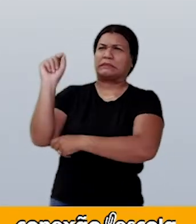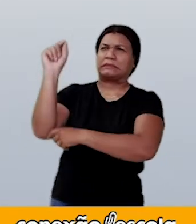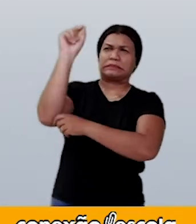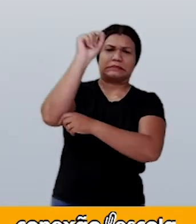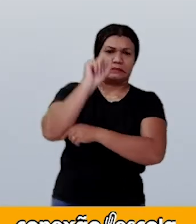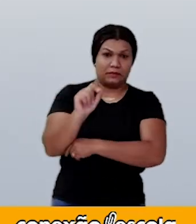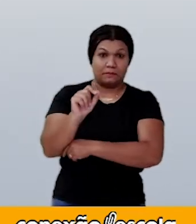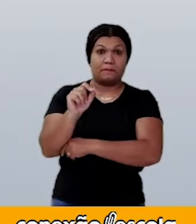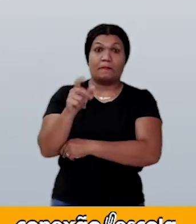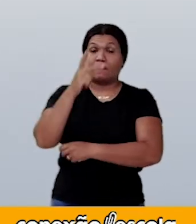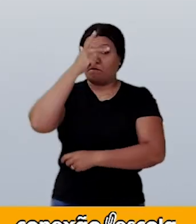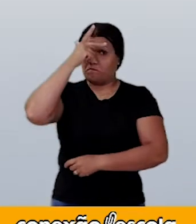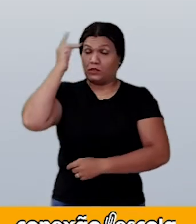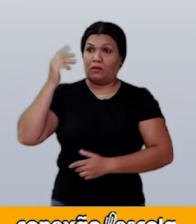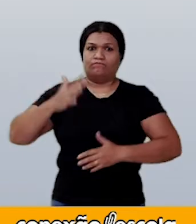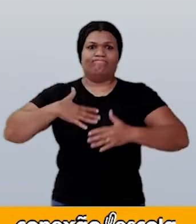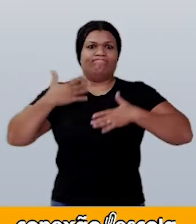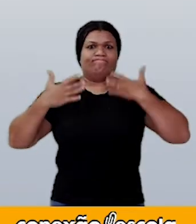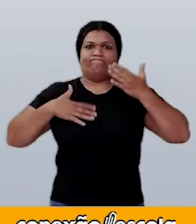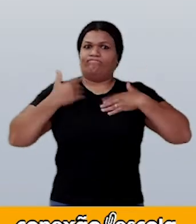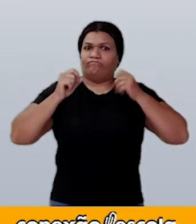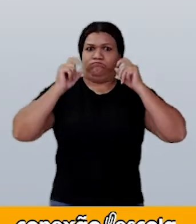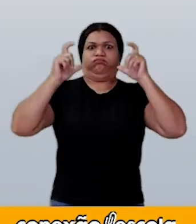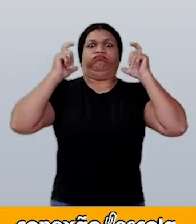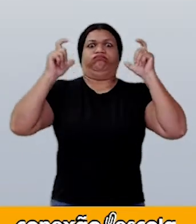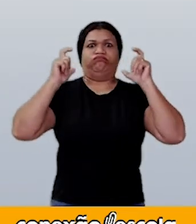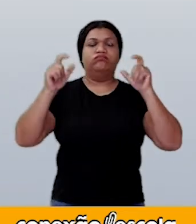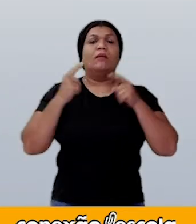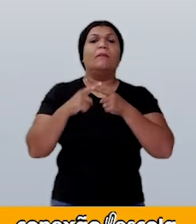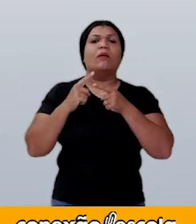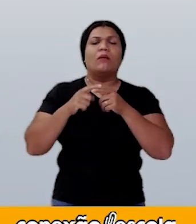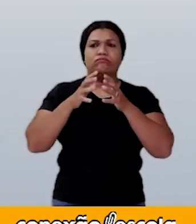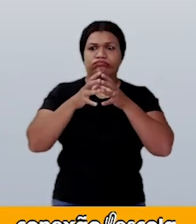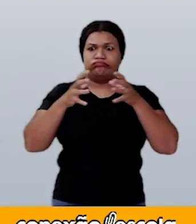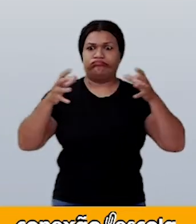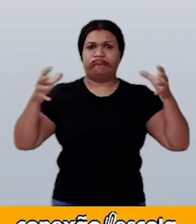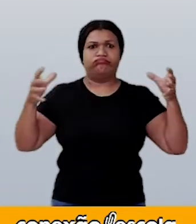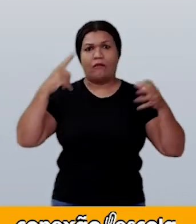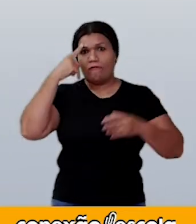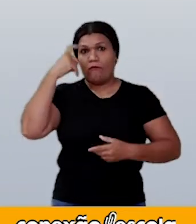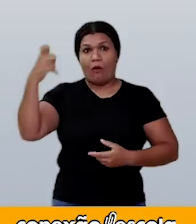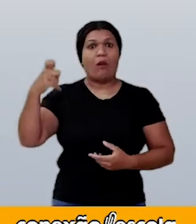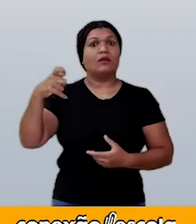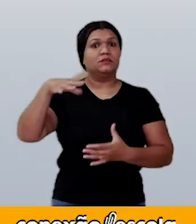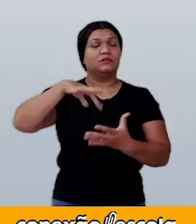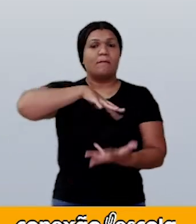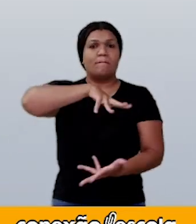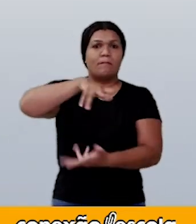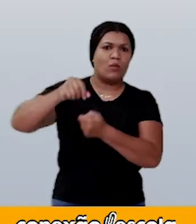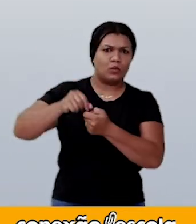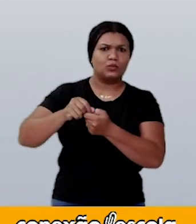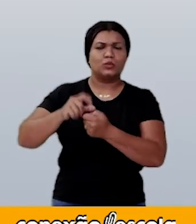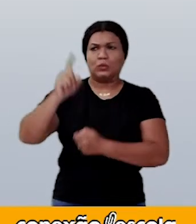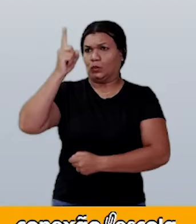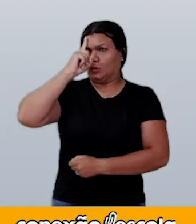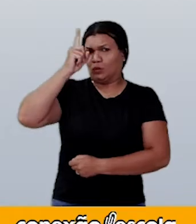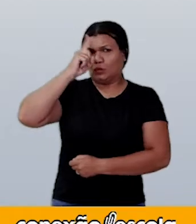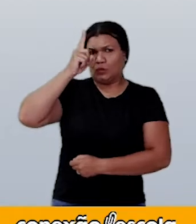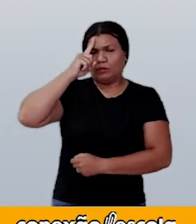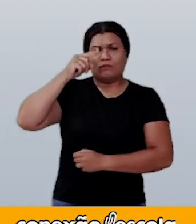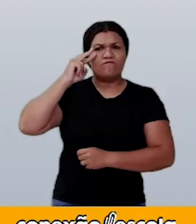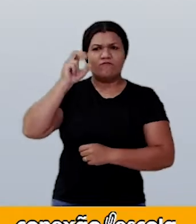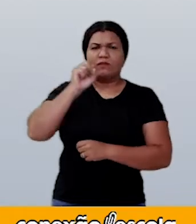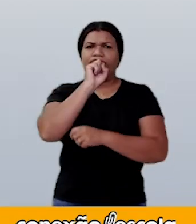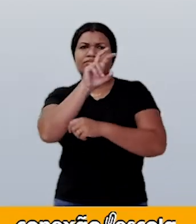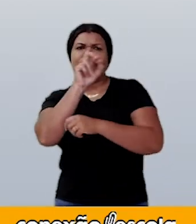As pessoas estão assustadas com o aumento da violência no mundo. A cada dia se vê mais e mais